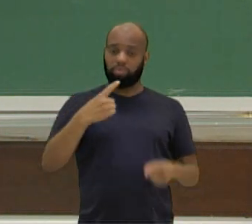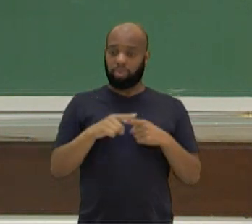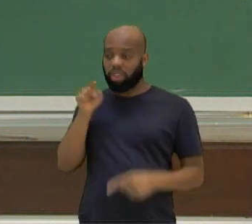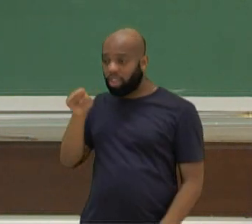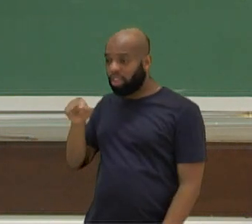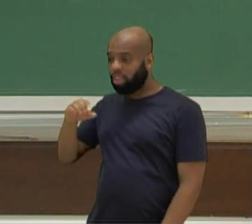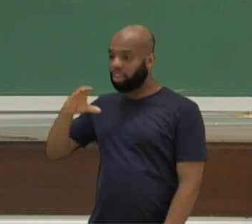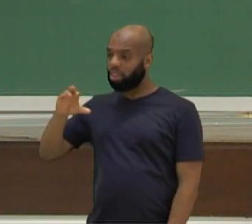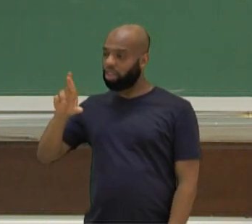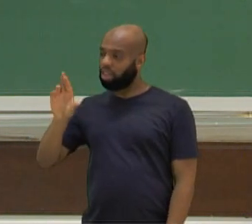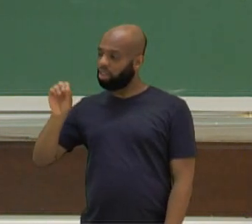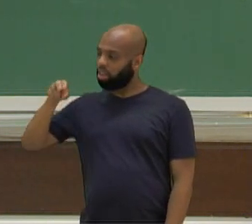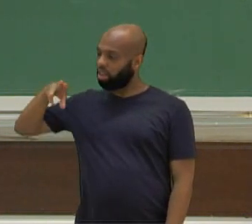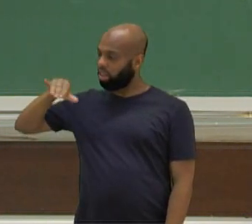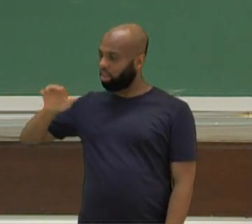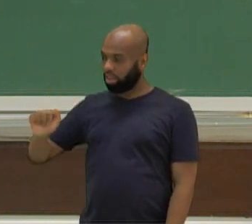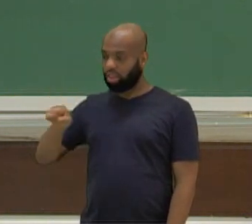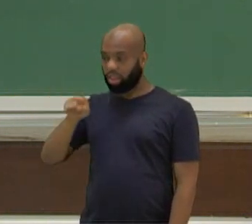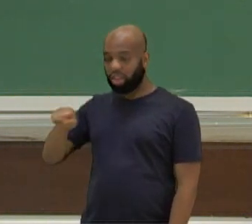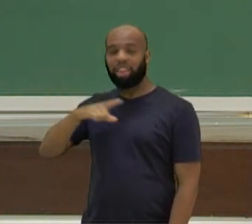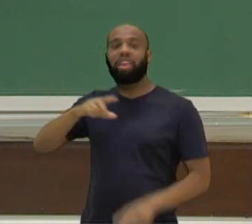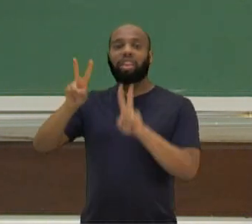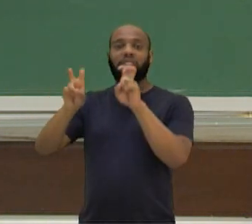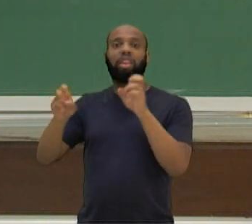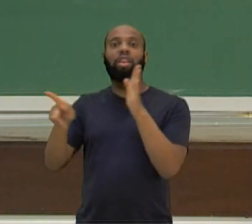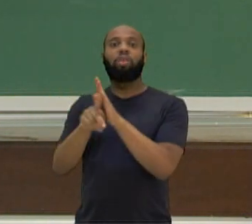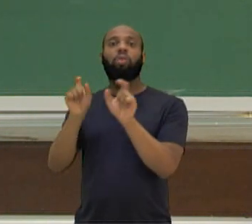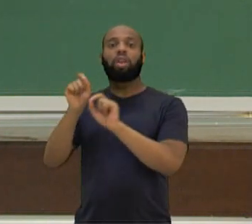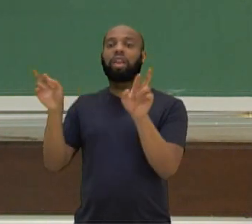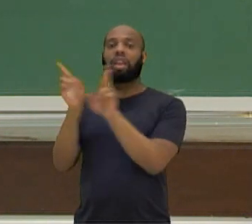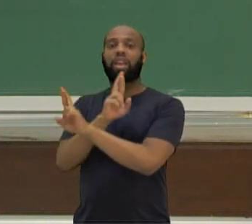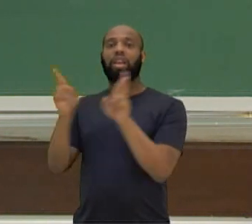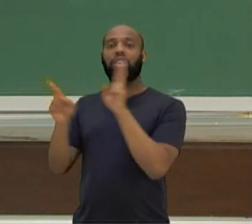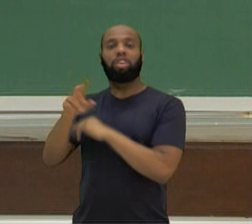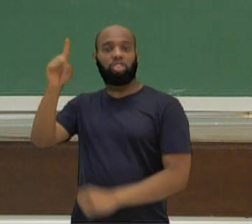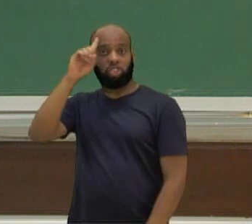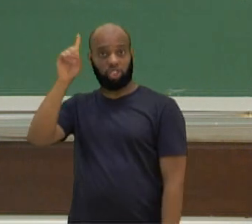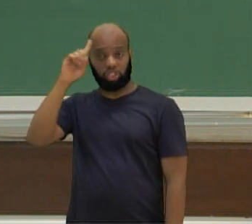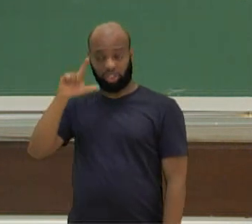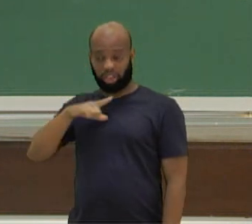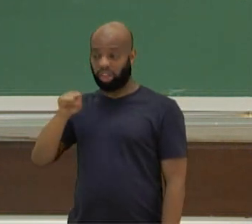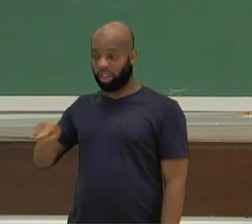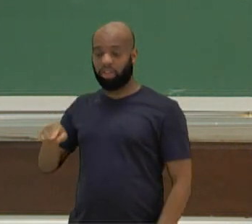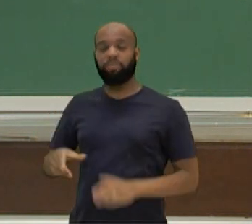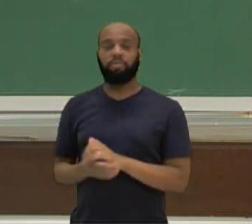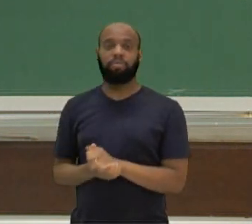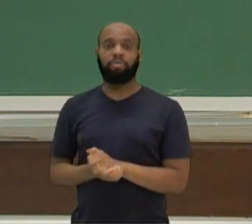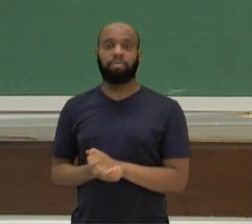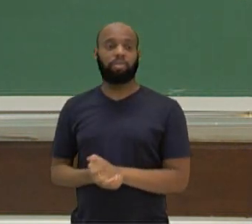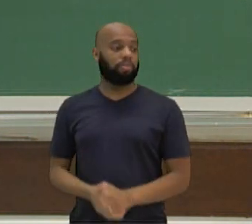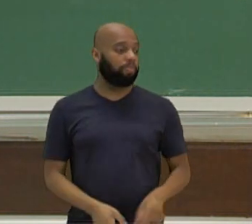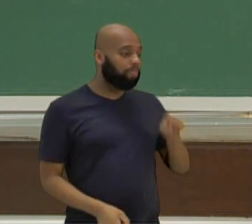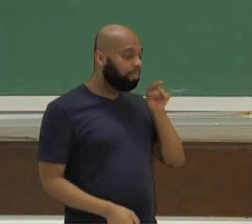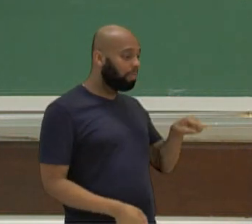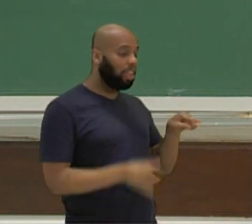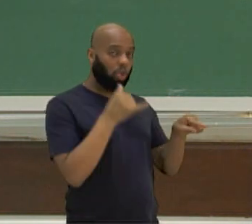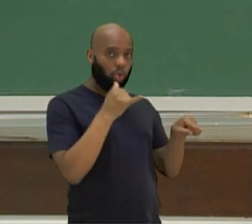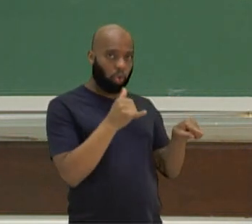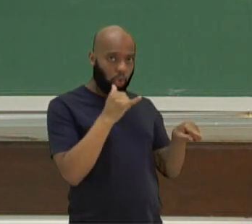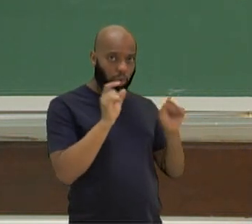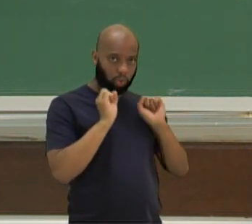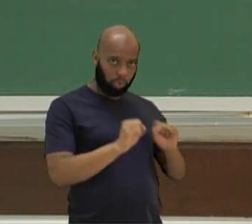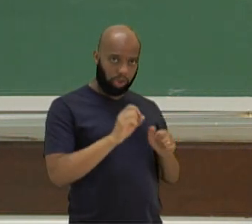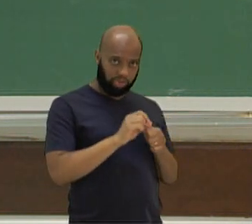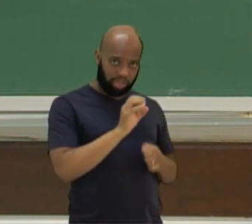crônica, ela aborda assuntos relacionados ao cotidiano. O conto pode fazer